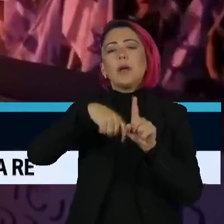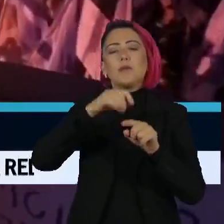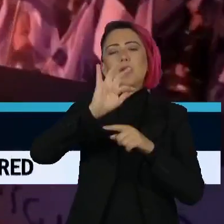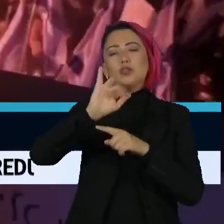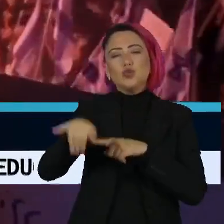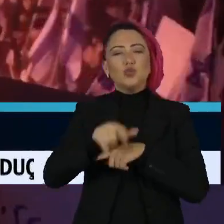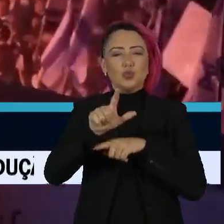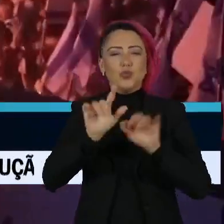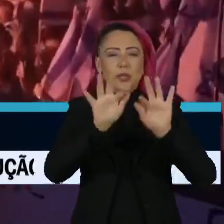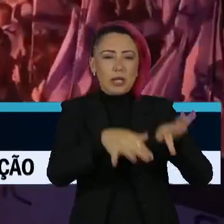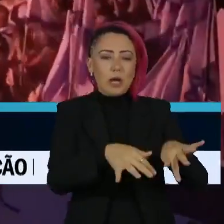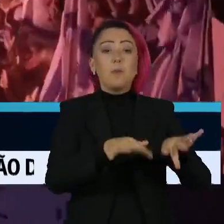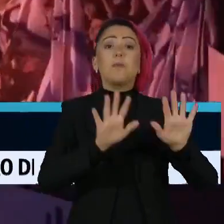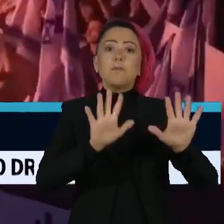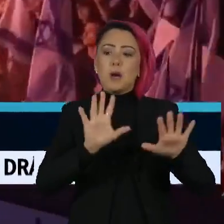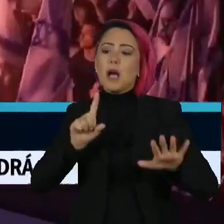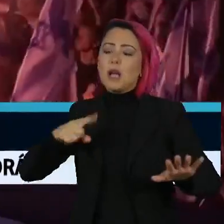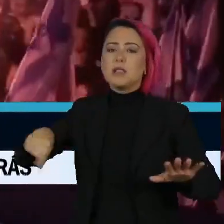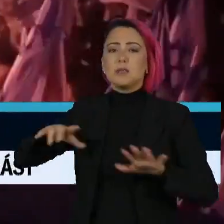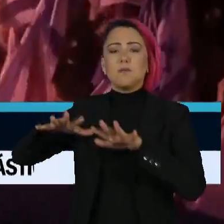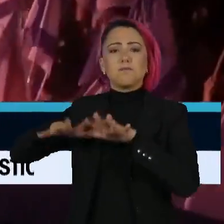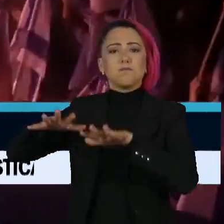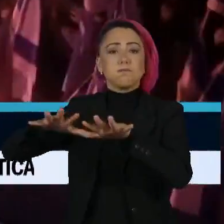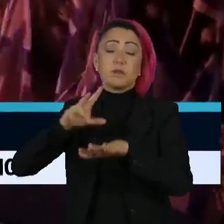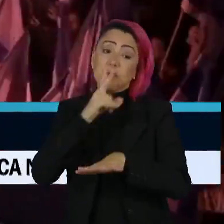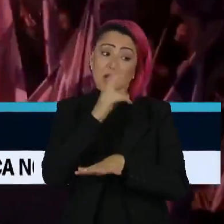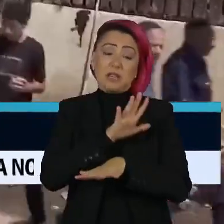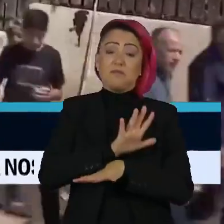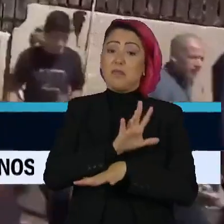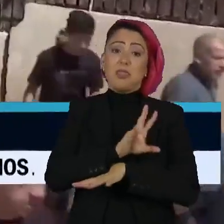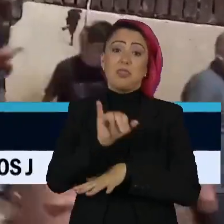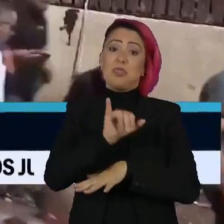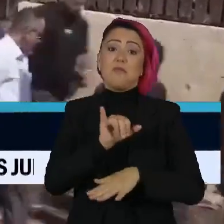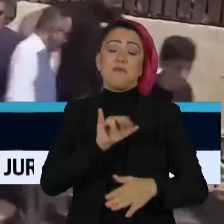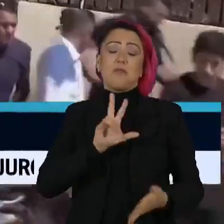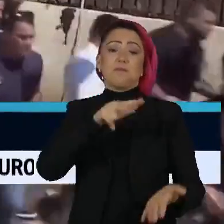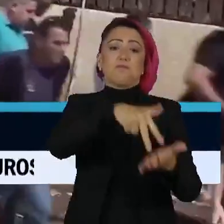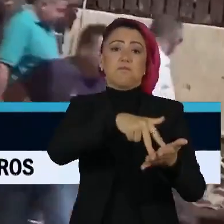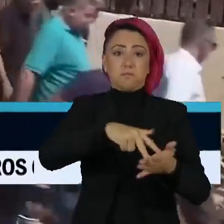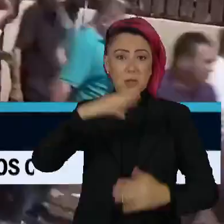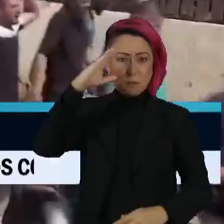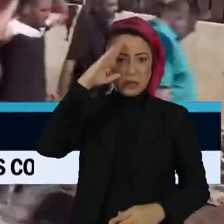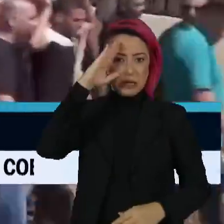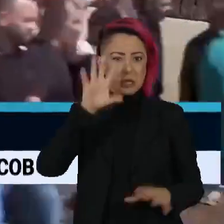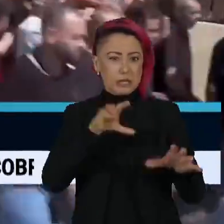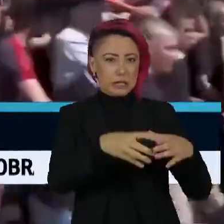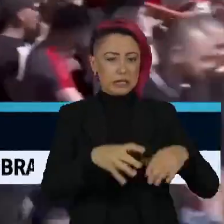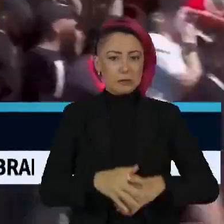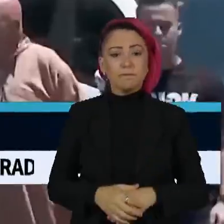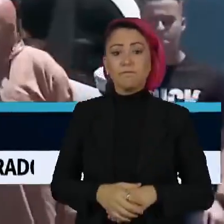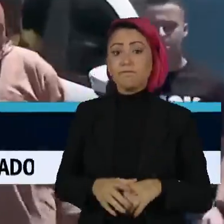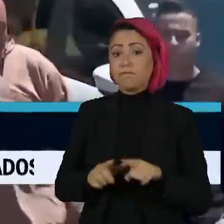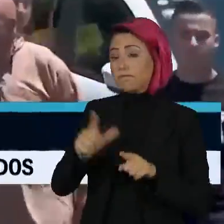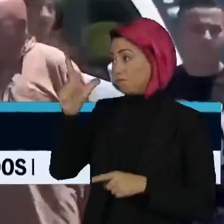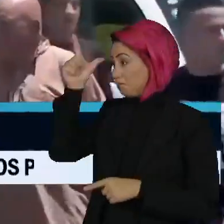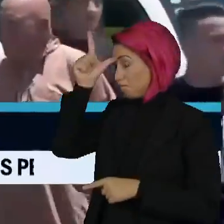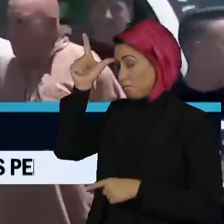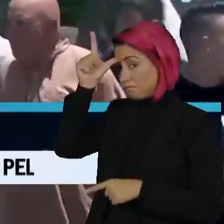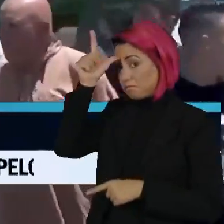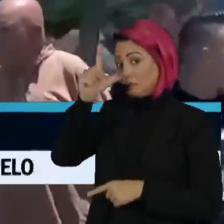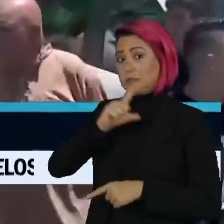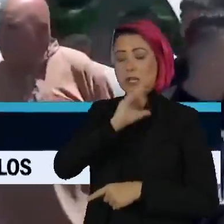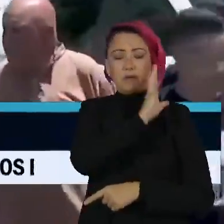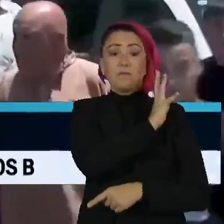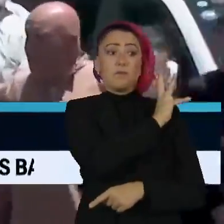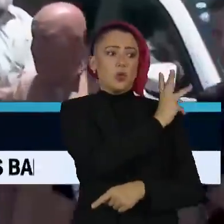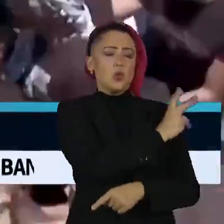os reservistas ameaçam não comparecer ao serviço militar. Em Ramallah, na Cisjordânia, o protesto foi de palestinos no